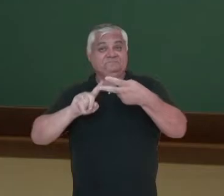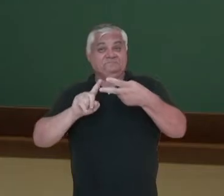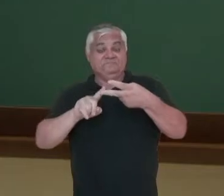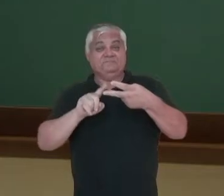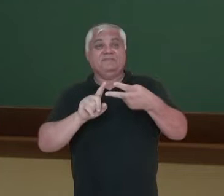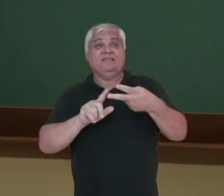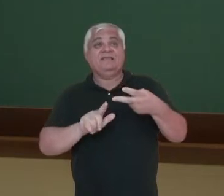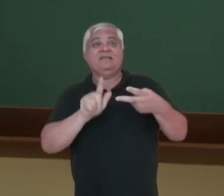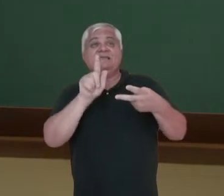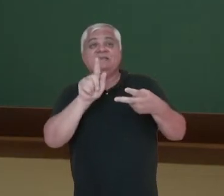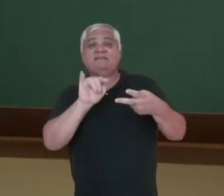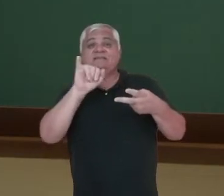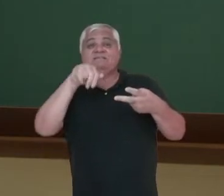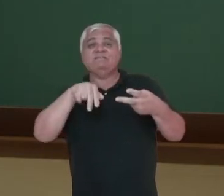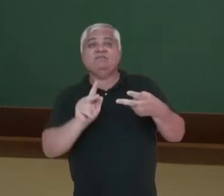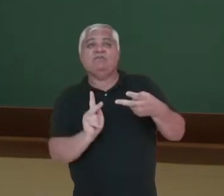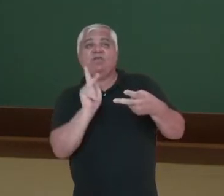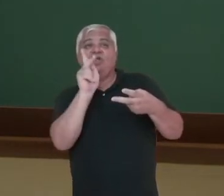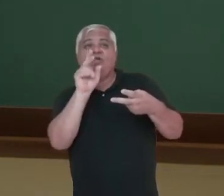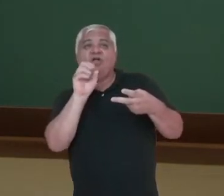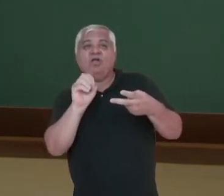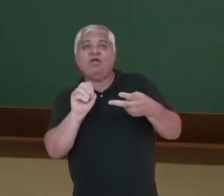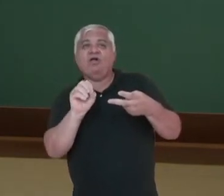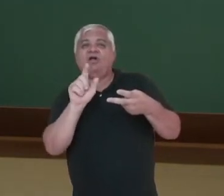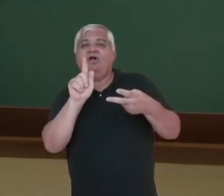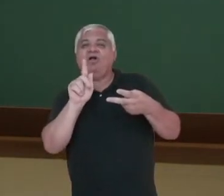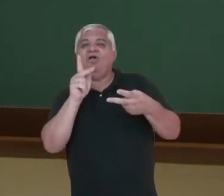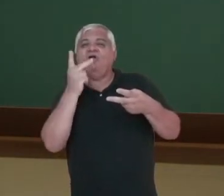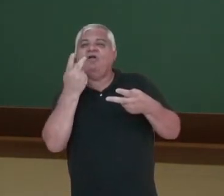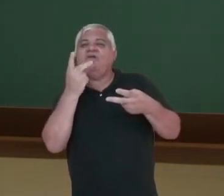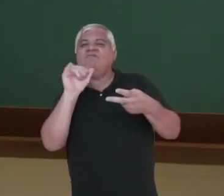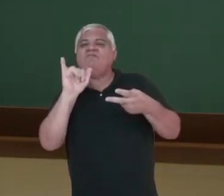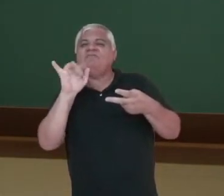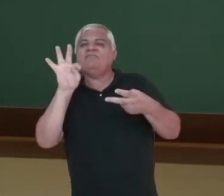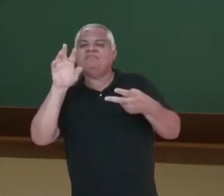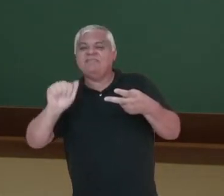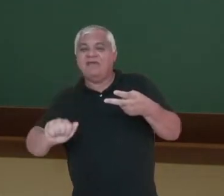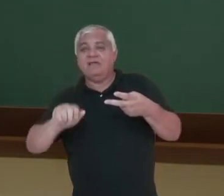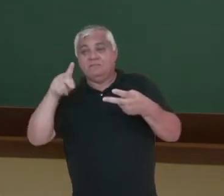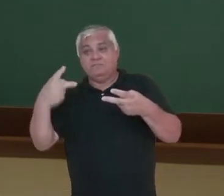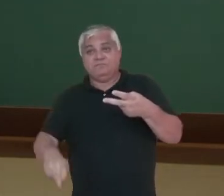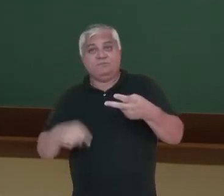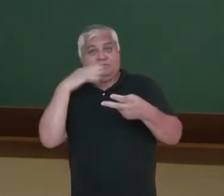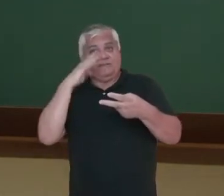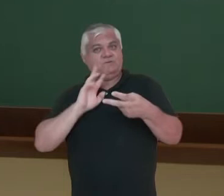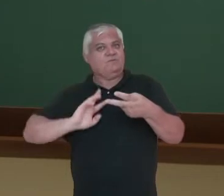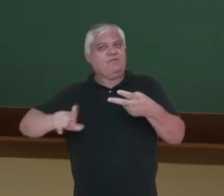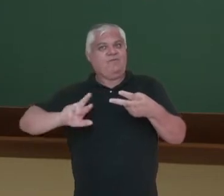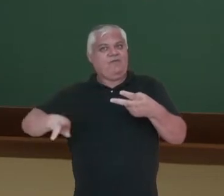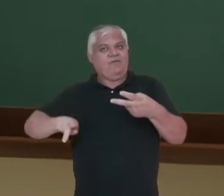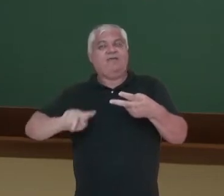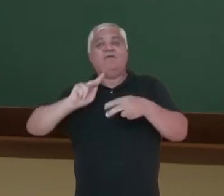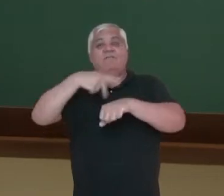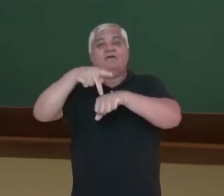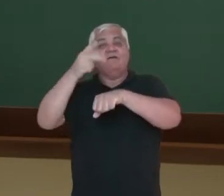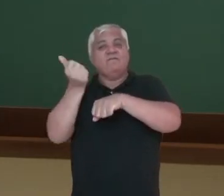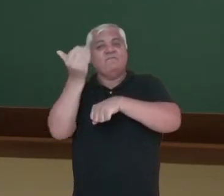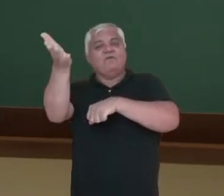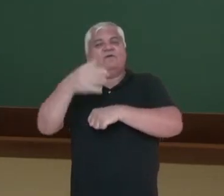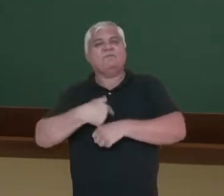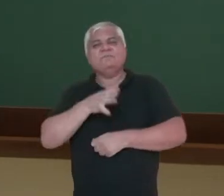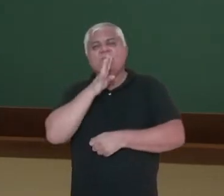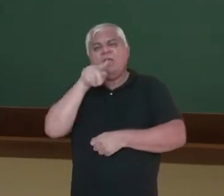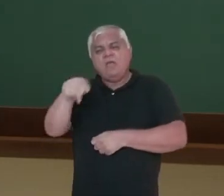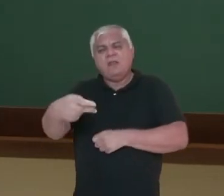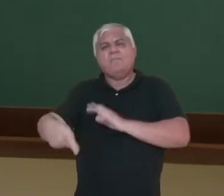por exemplo, que é uma planta que não é típica aqui do Brasil, né, ela não é nativa daqui, e que muita gente conhece essa planta por ela